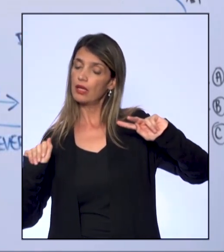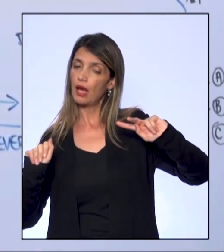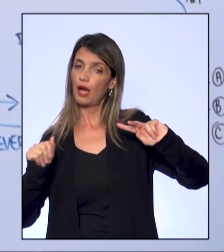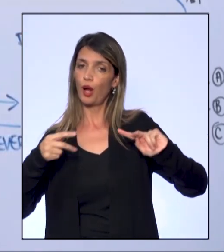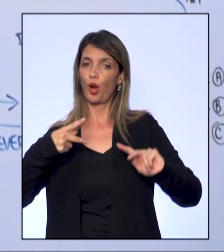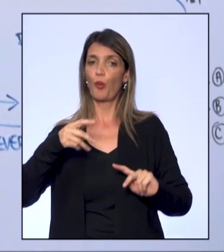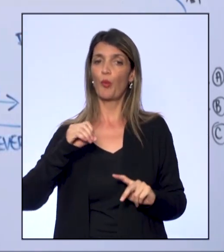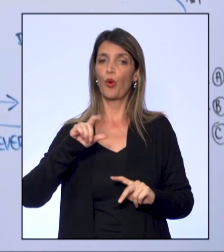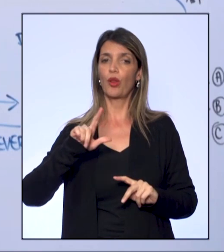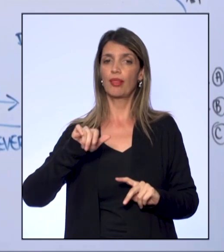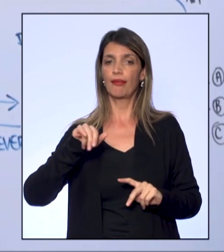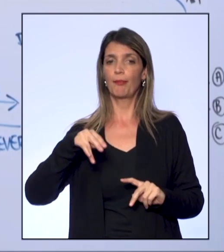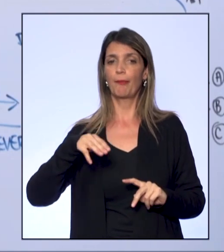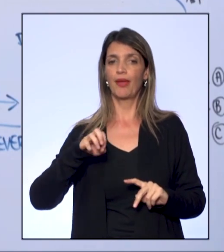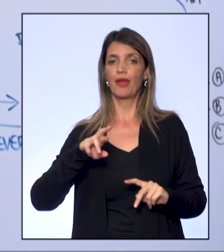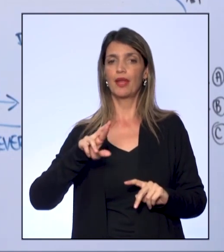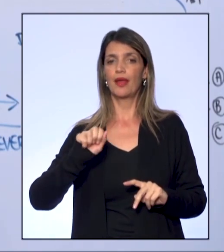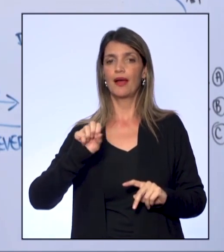polimerase,